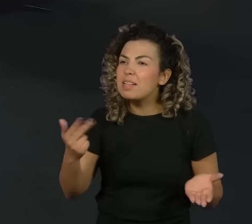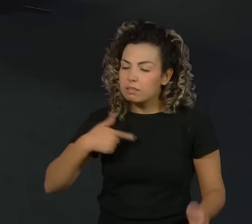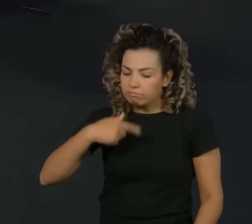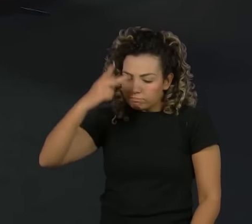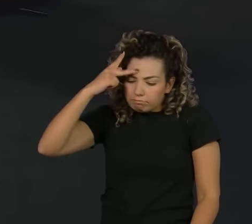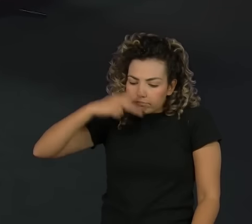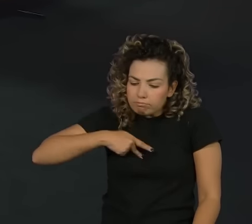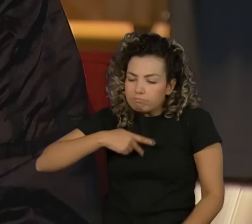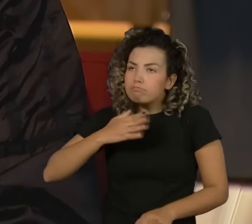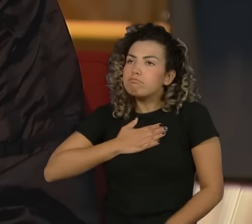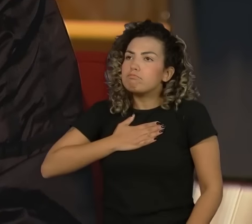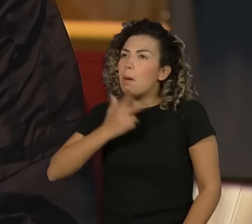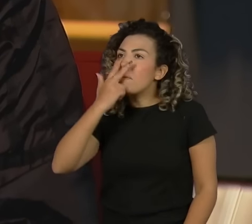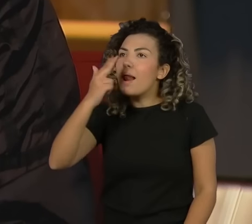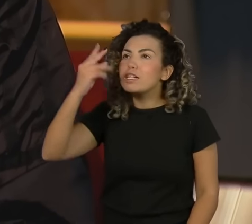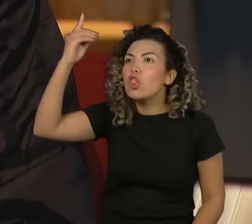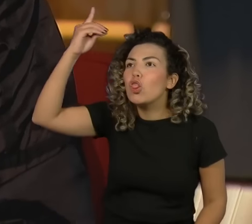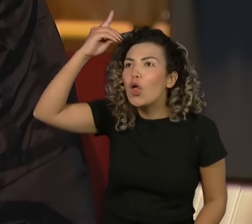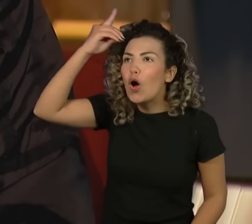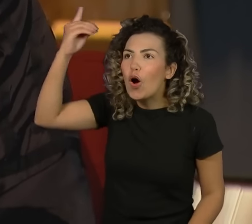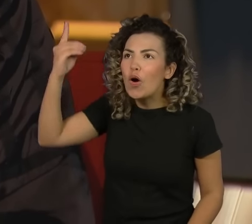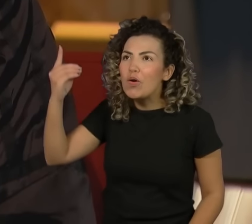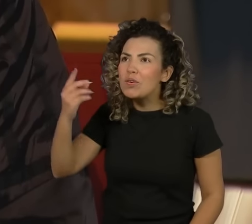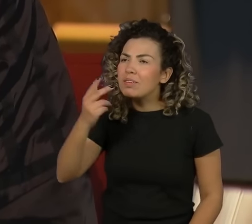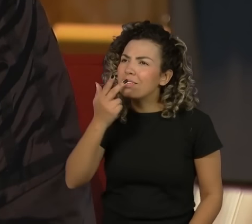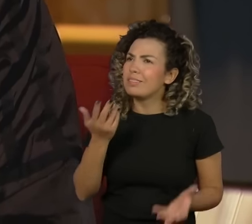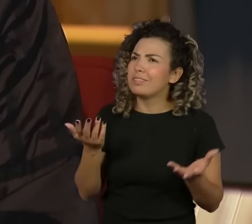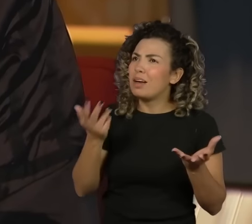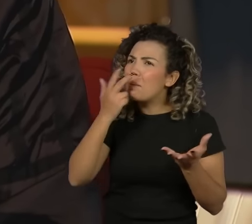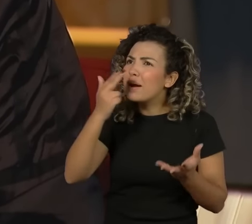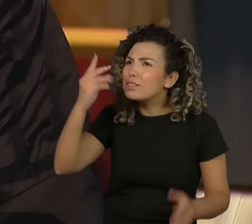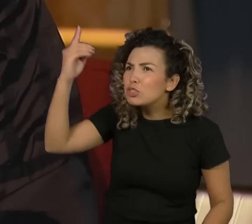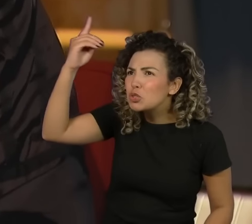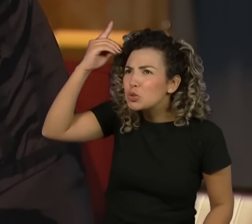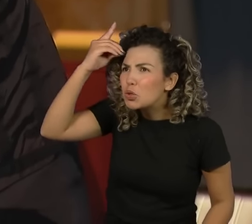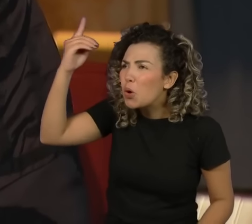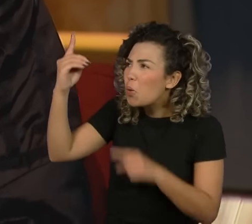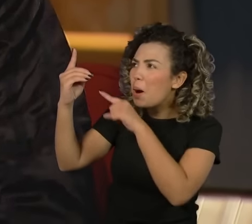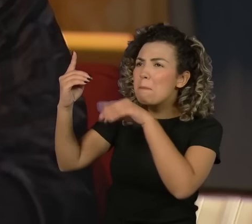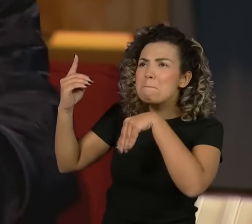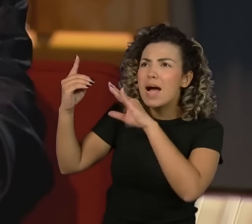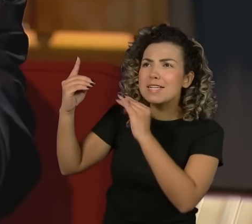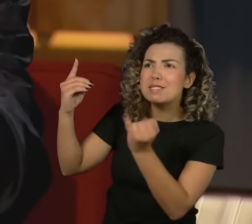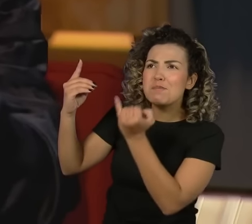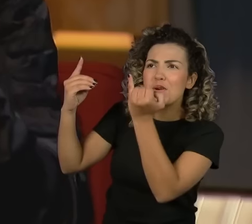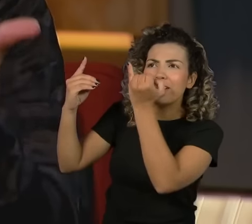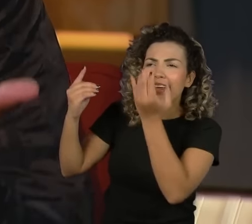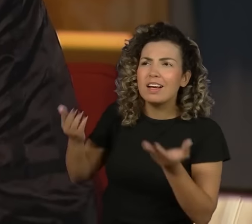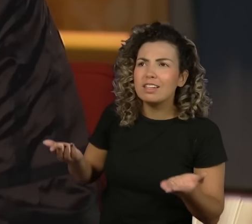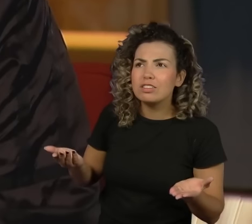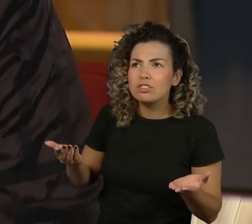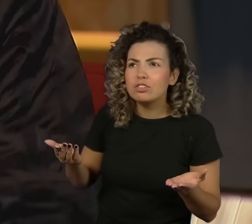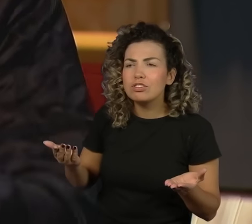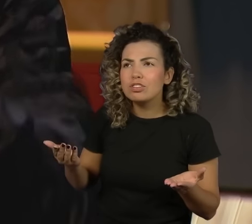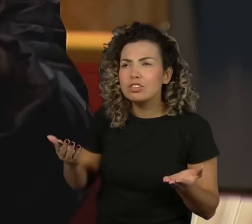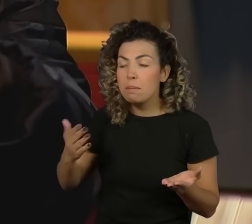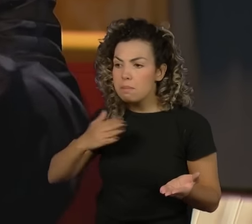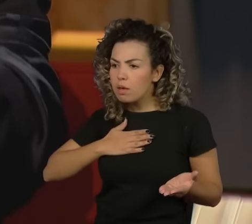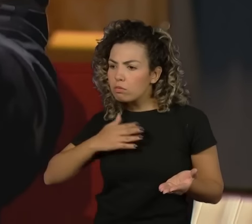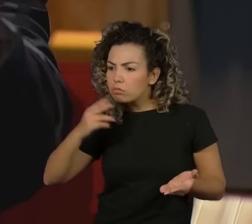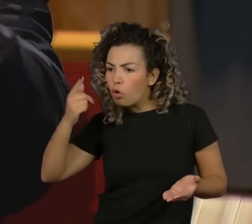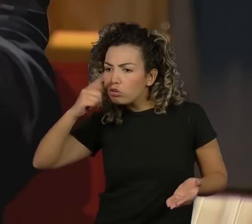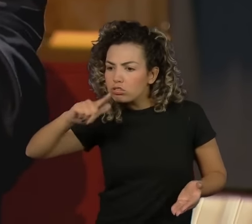o dom. O dom passa a ter mais importância do que qualquer outra coisa. O gênio é muito importante. Você, às